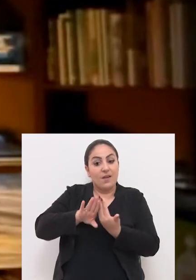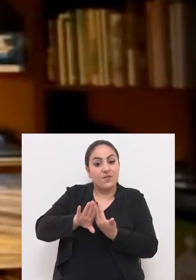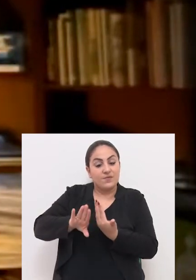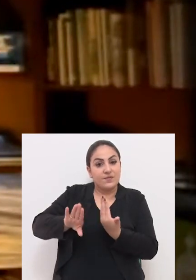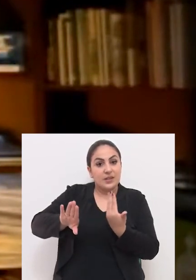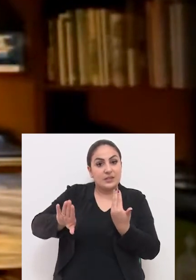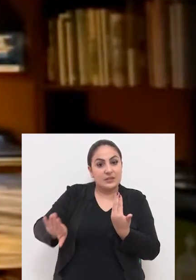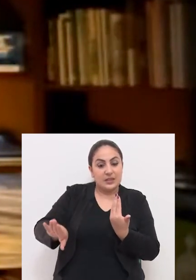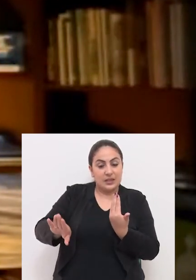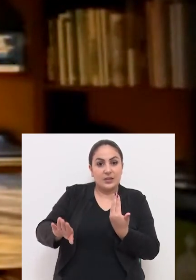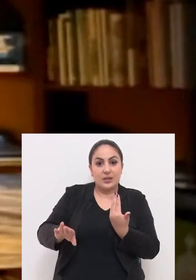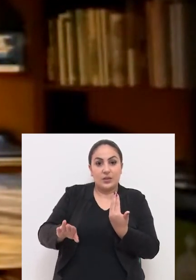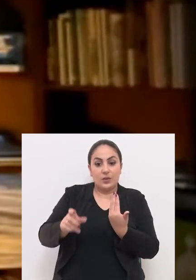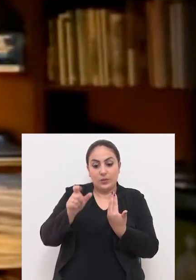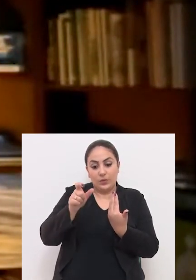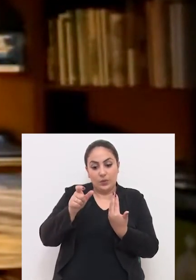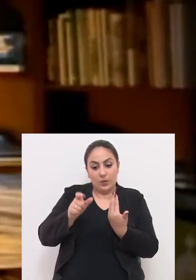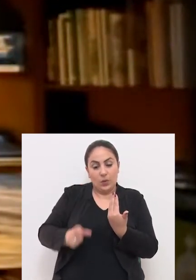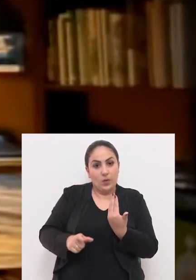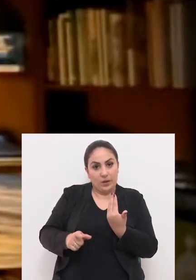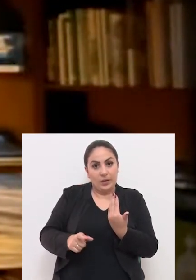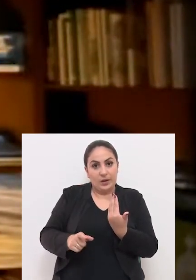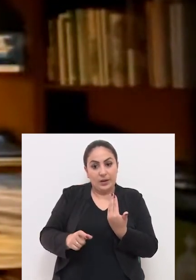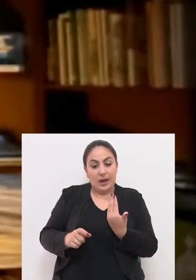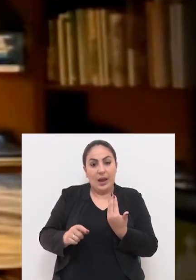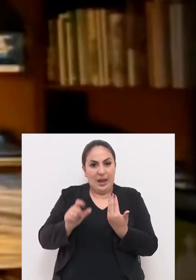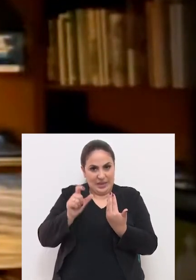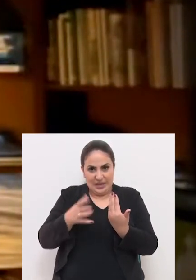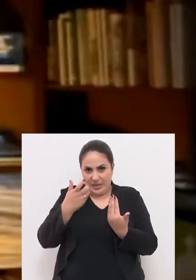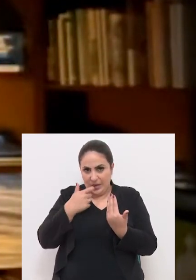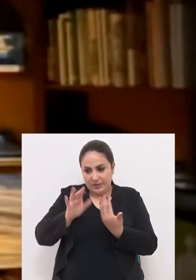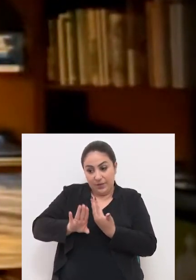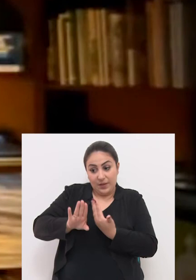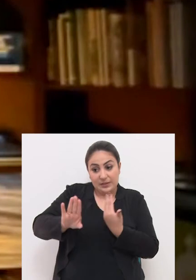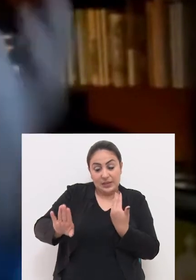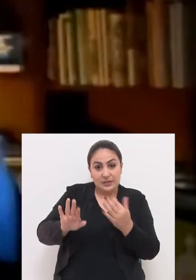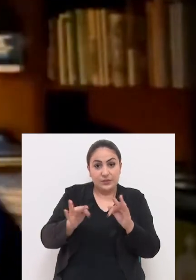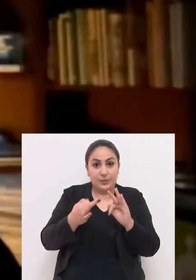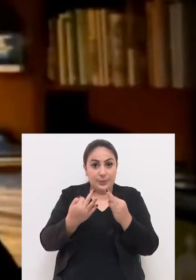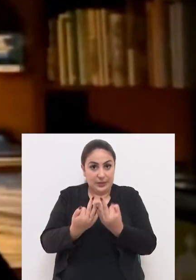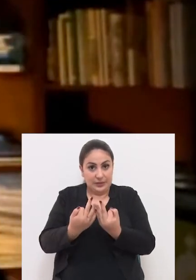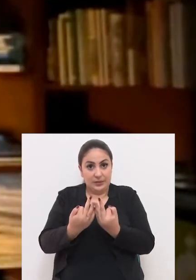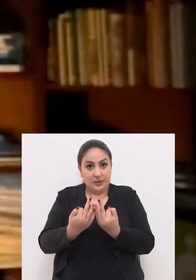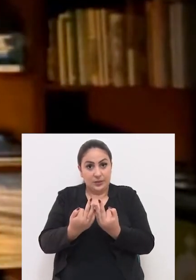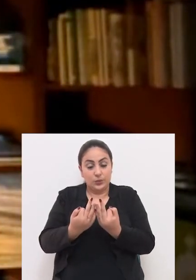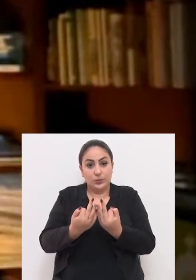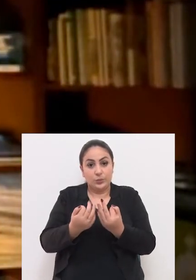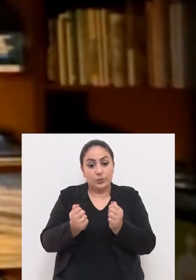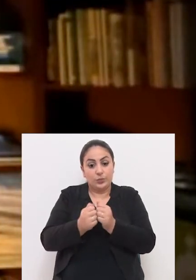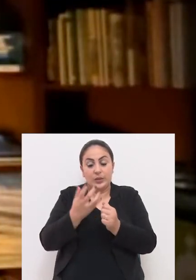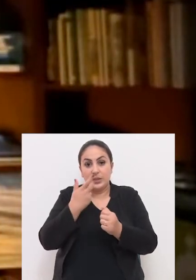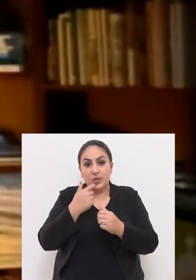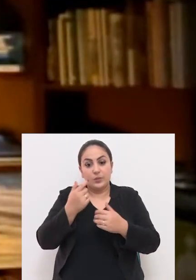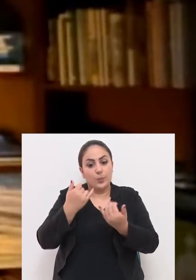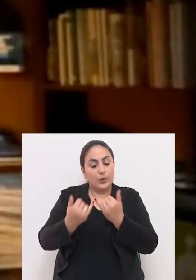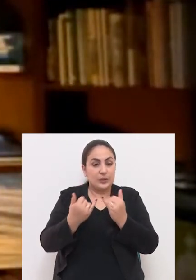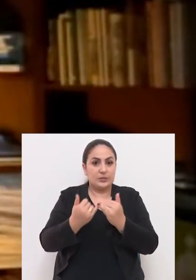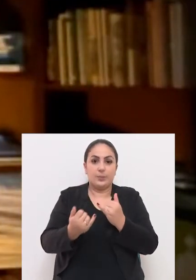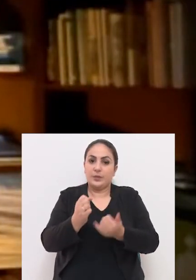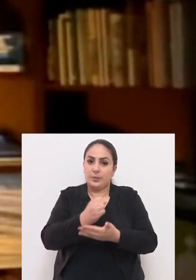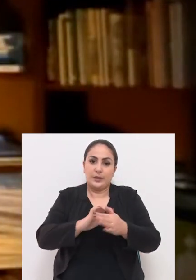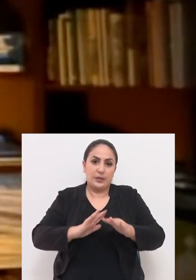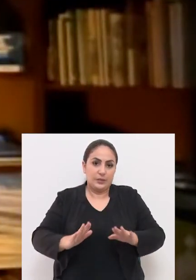é afastar um cônjuge ou um familiar por meio de uma criança.